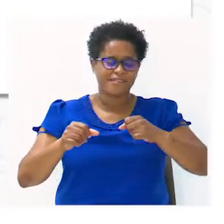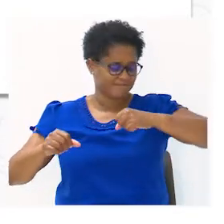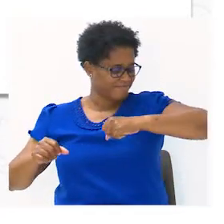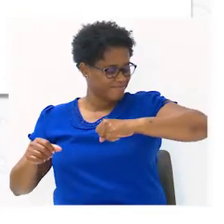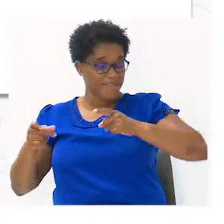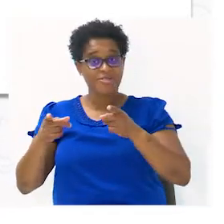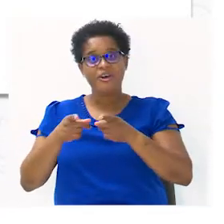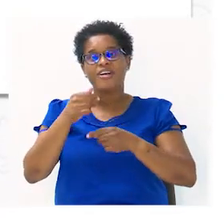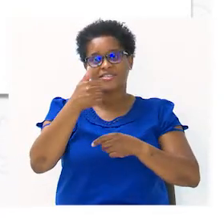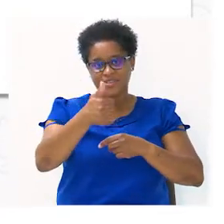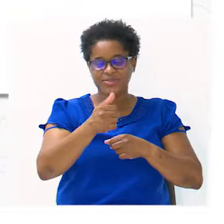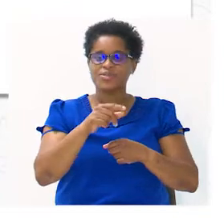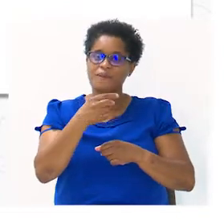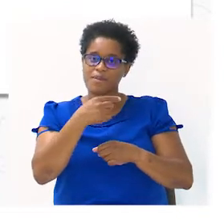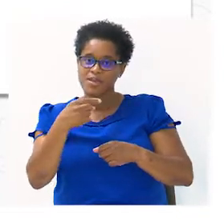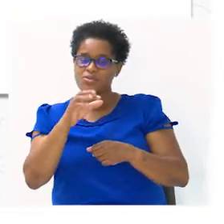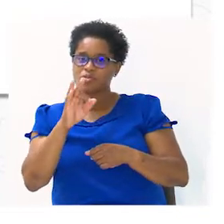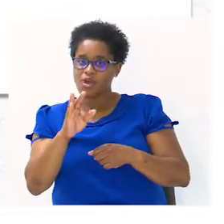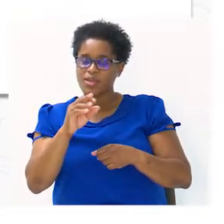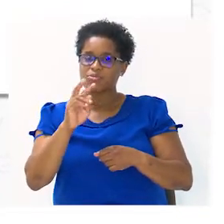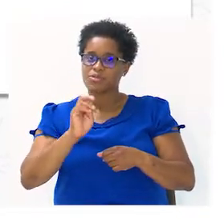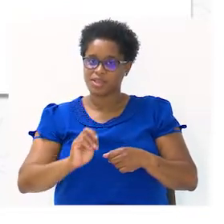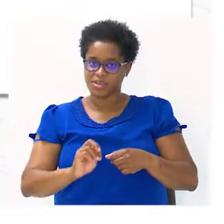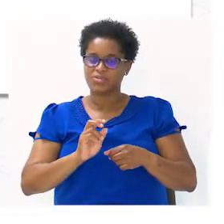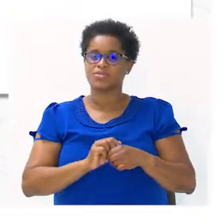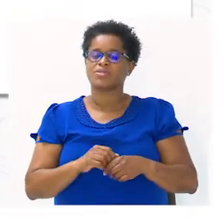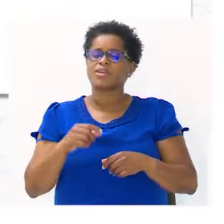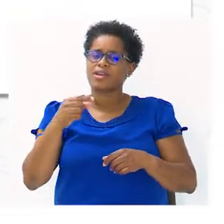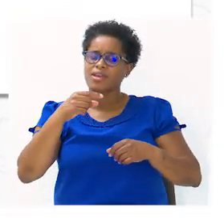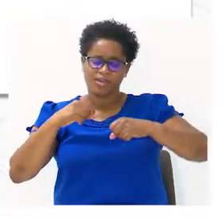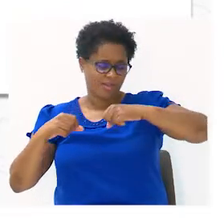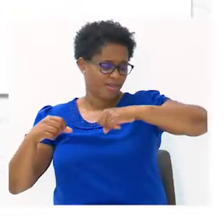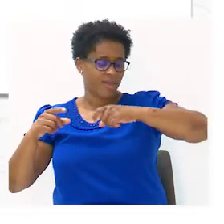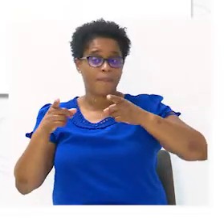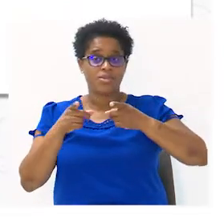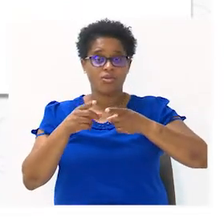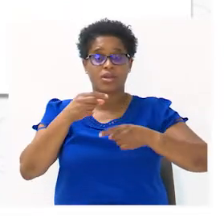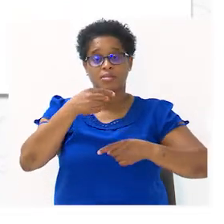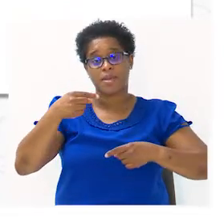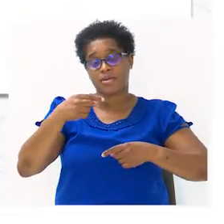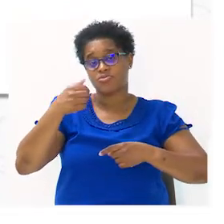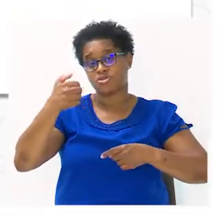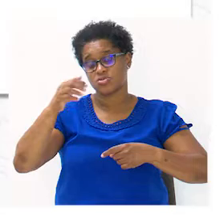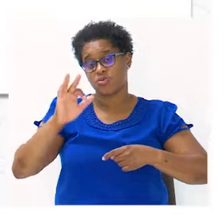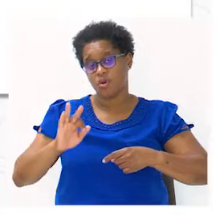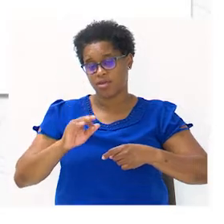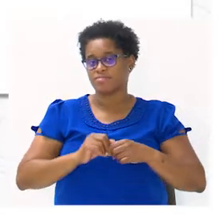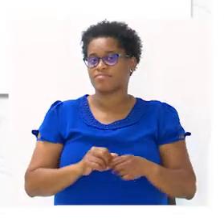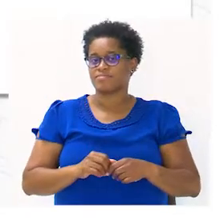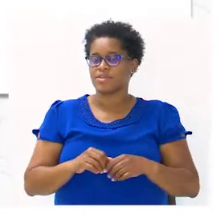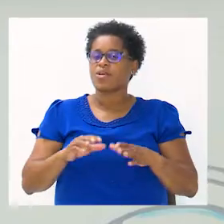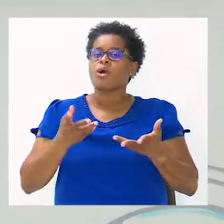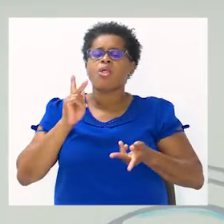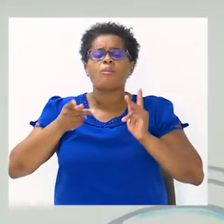Isso, menor. Menos 4 terços é menor que menos 5